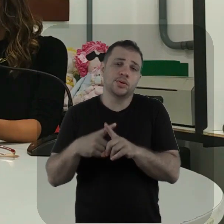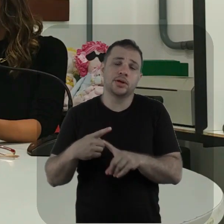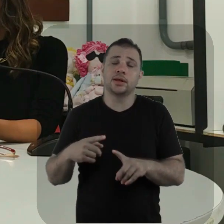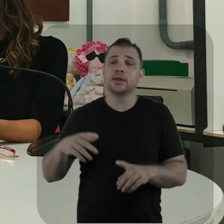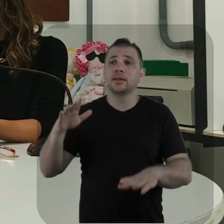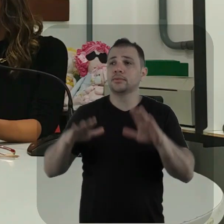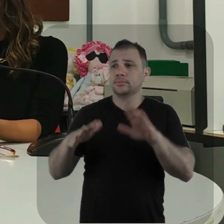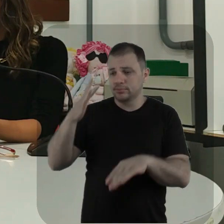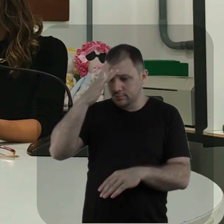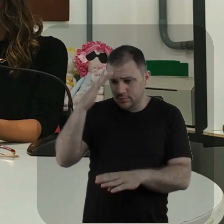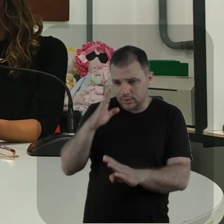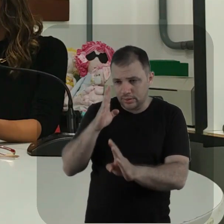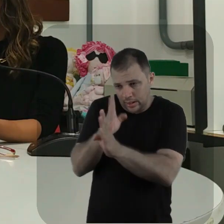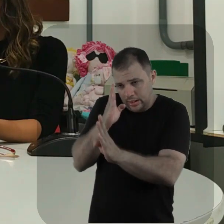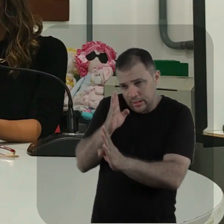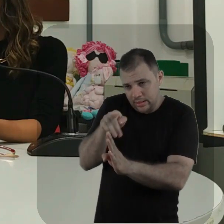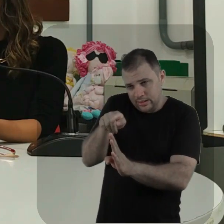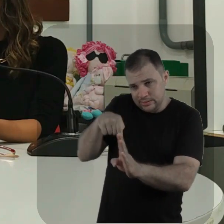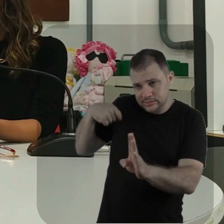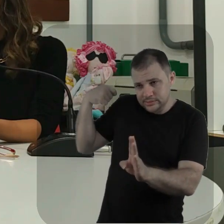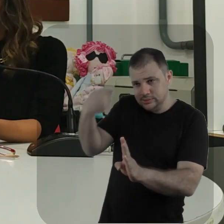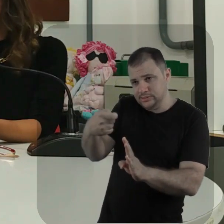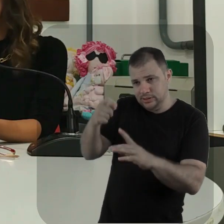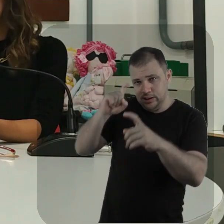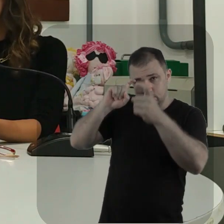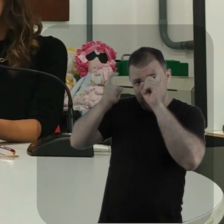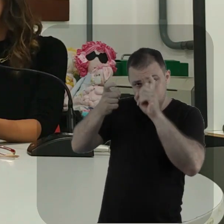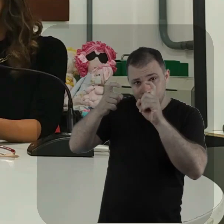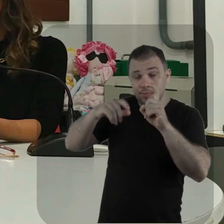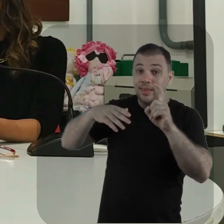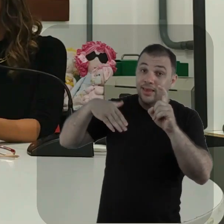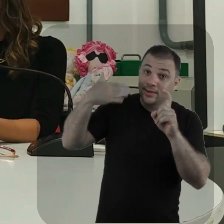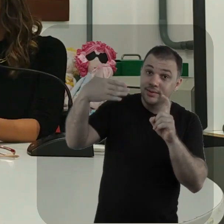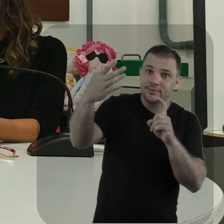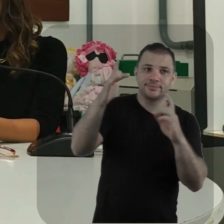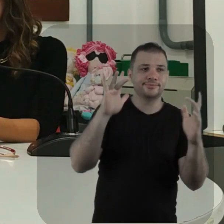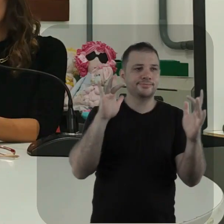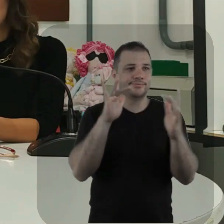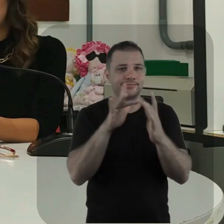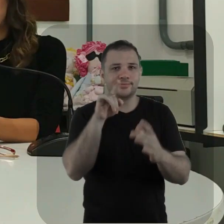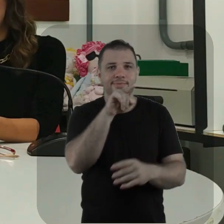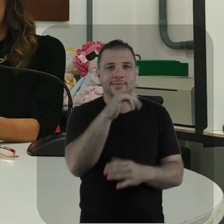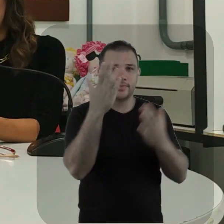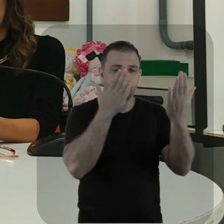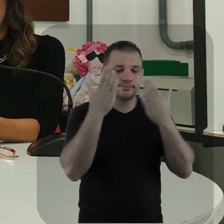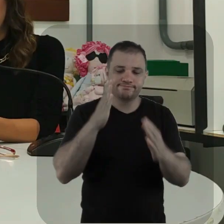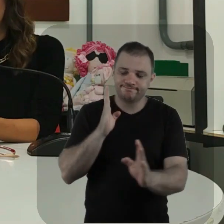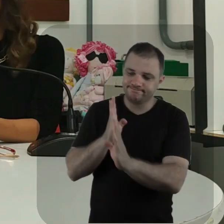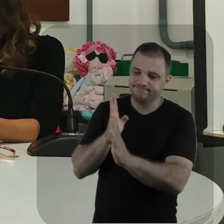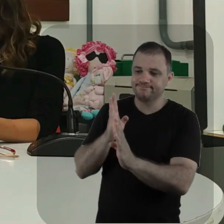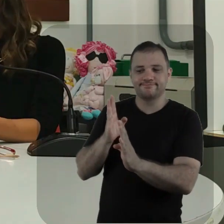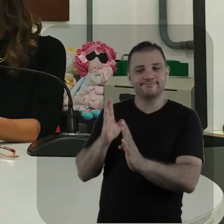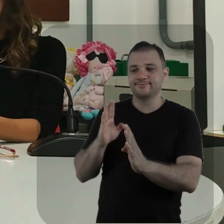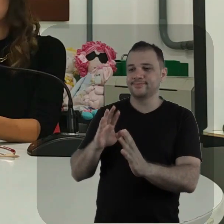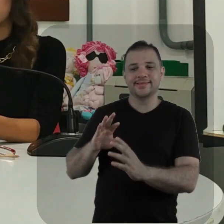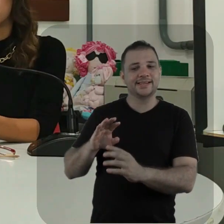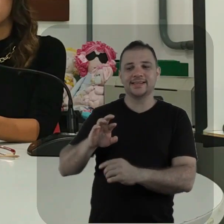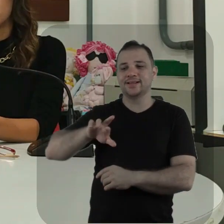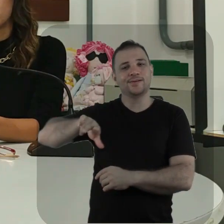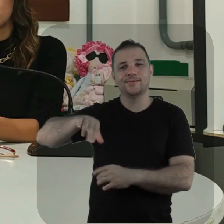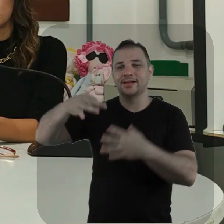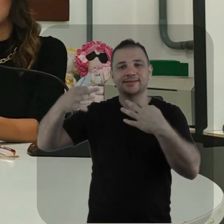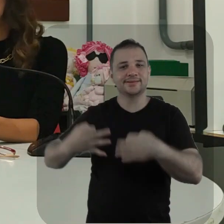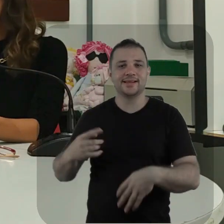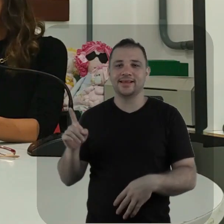assim, de receber um diagnóstico que muitas vezes você percebe ali que não... Que está equivocado, né, tá totalmente